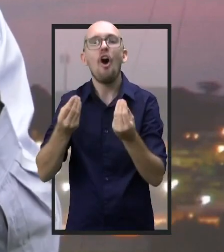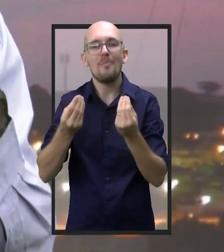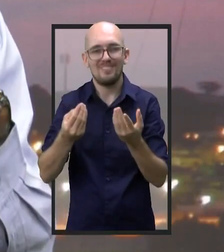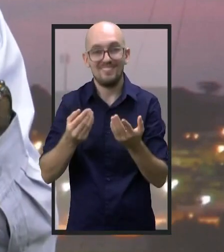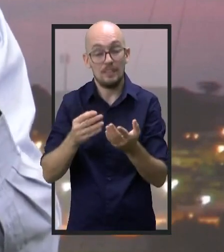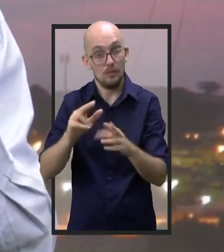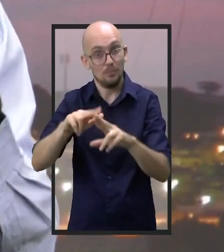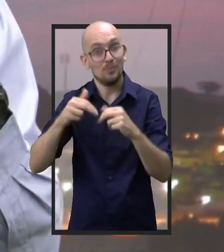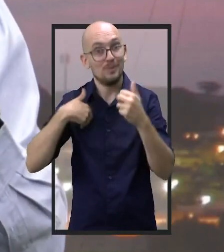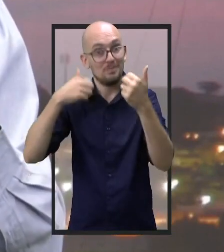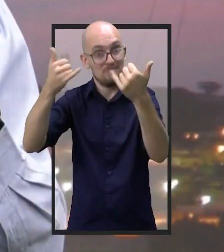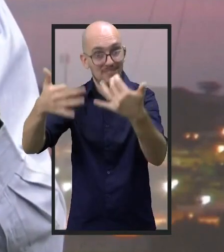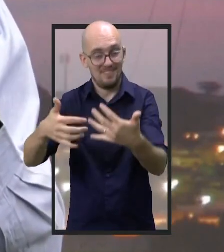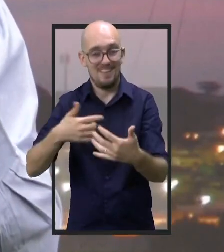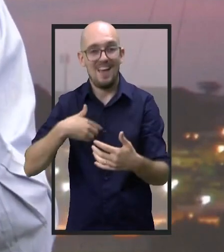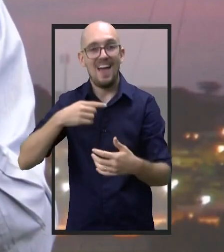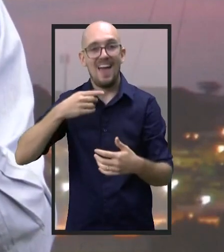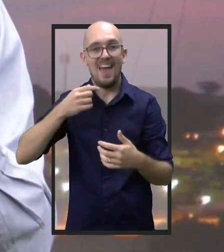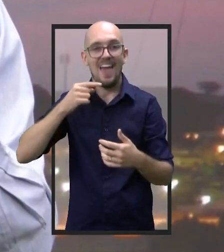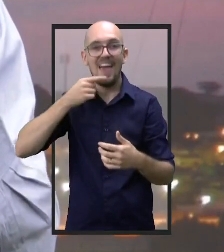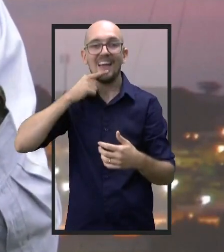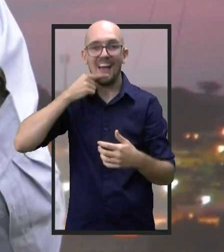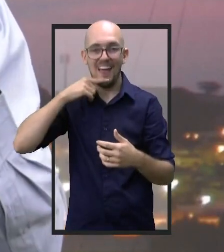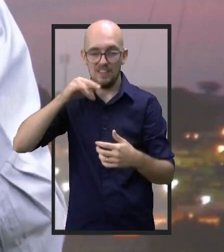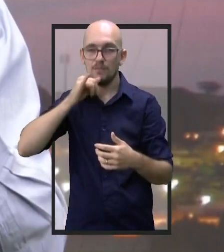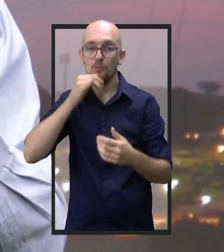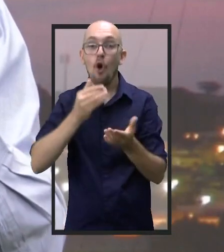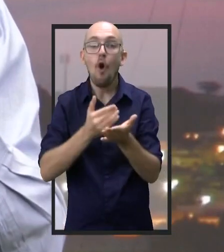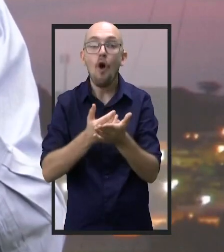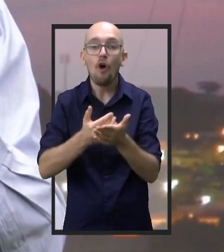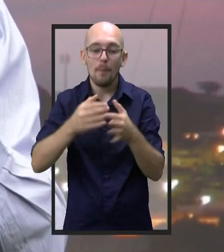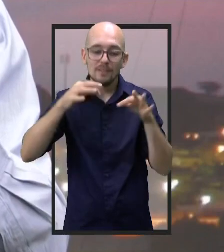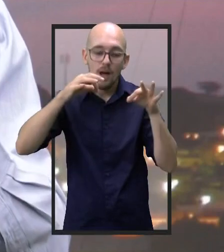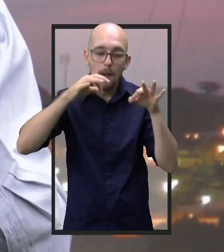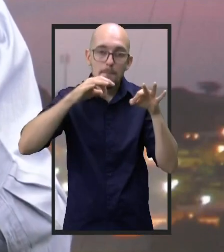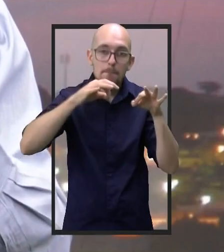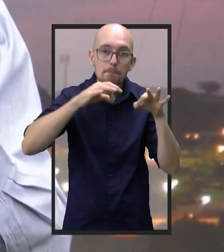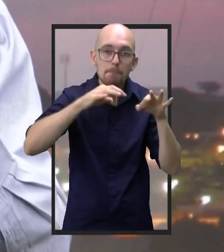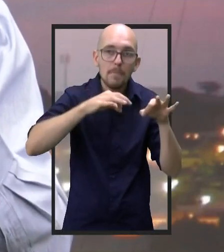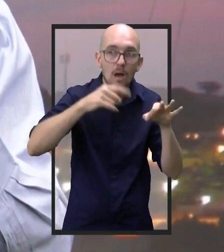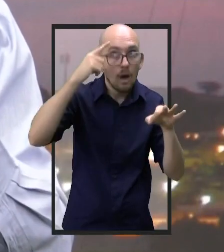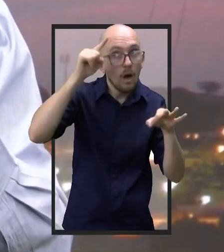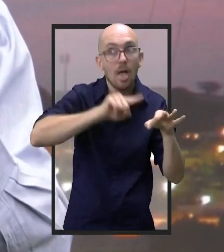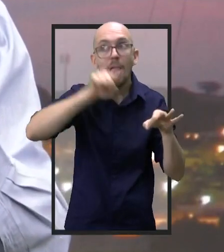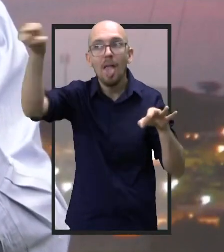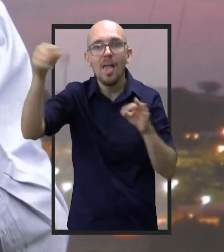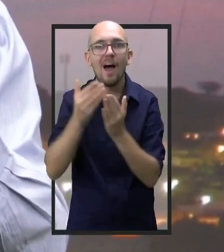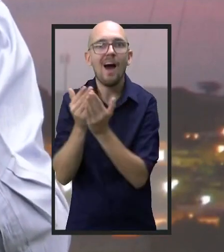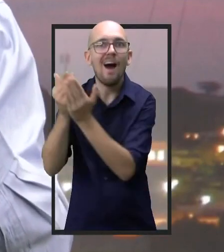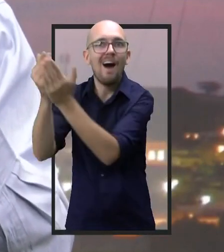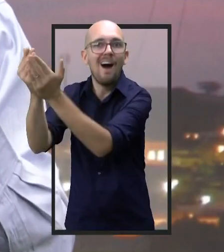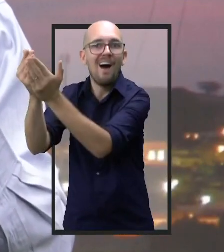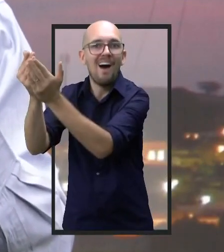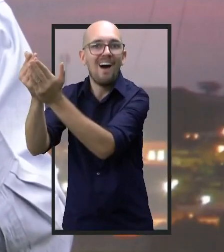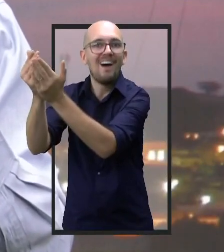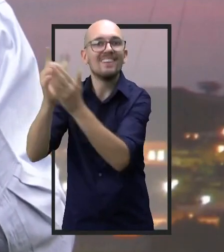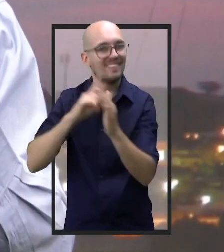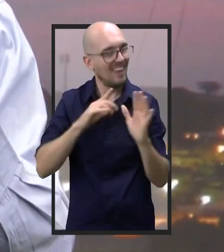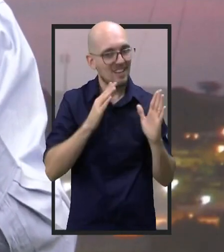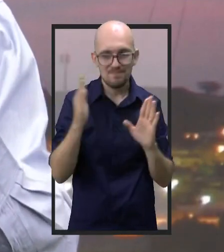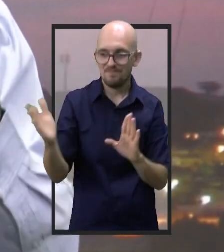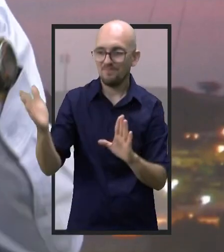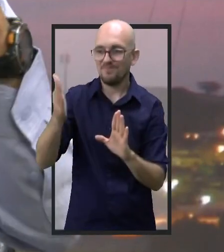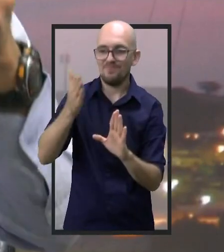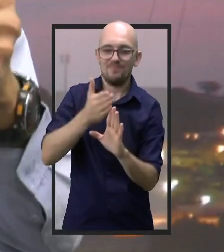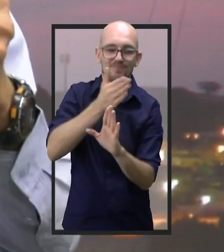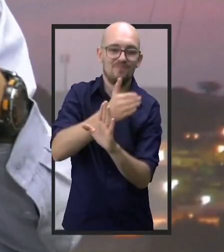safra, estou falando de cana porque é o nosso mercado de açúcar. Quando começa uma safra, você já fez a logística, já fez o